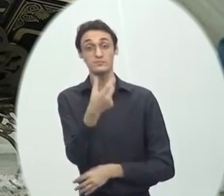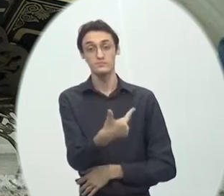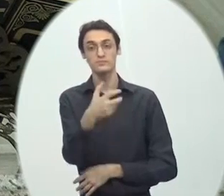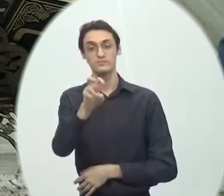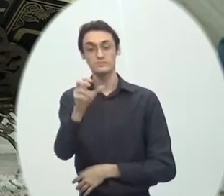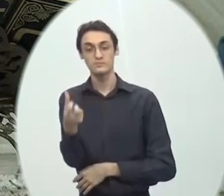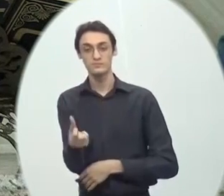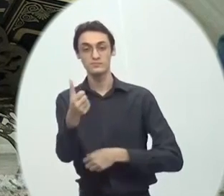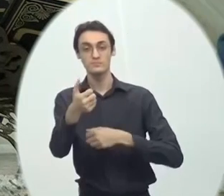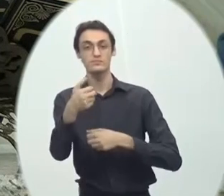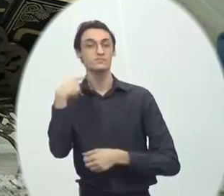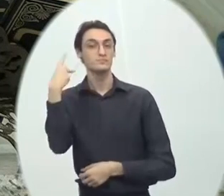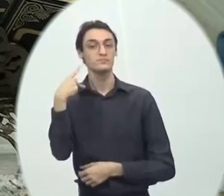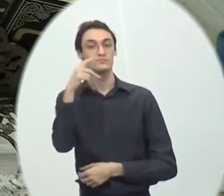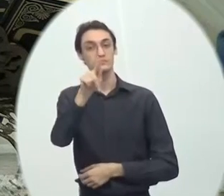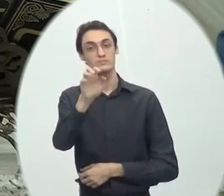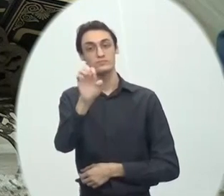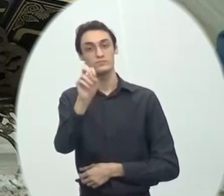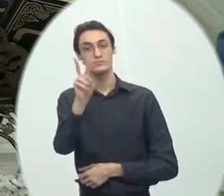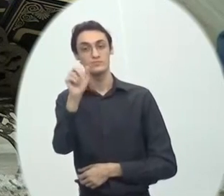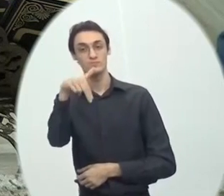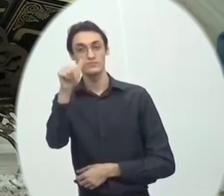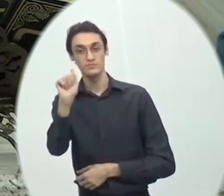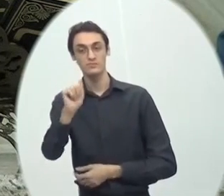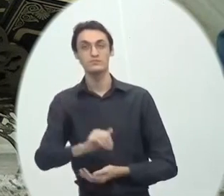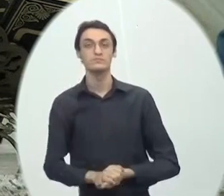255-256-2020, de autoria da vereadora Giovana Zanetti.